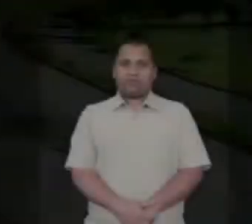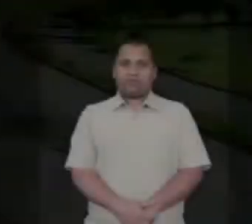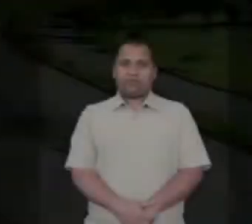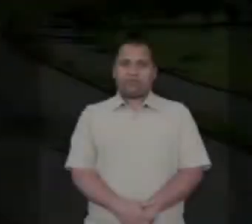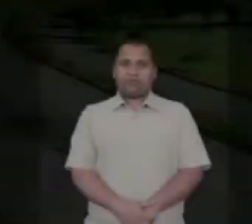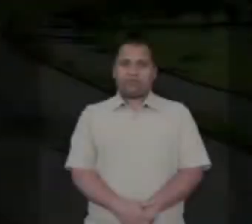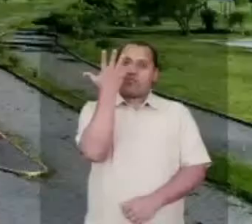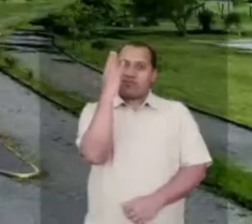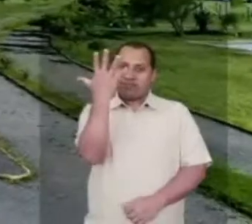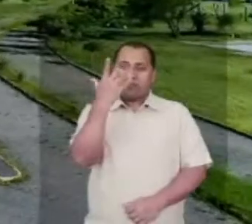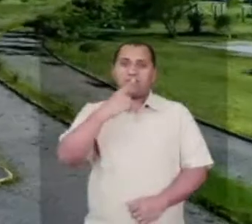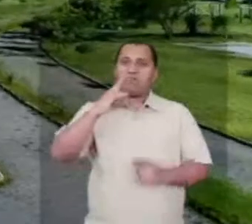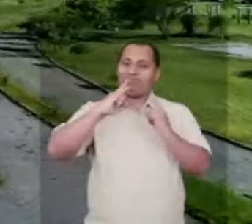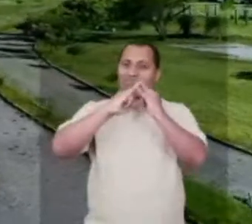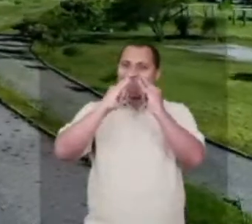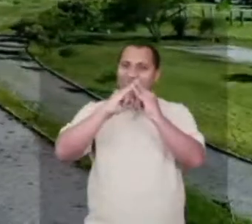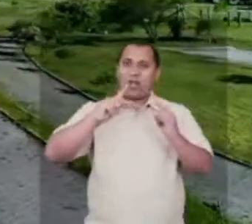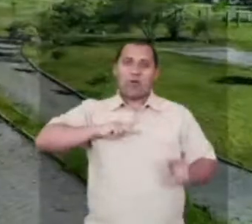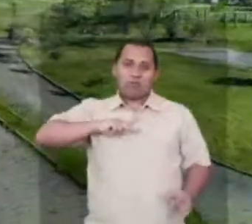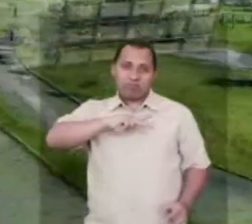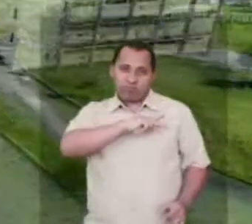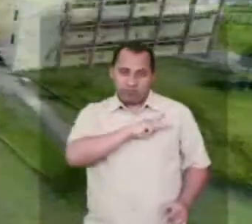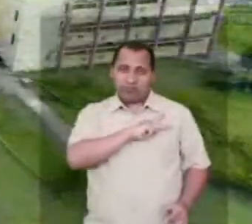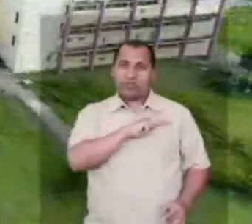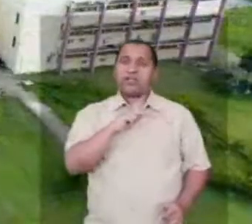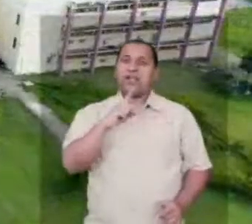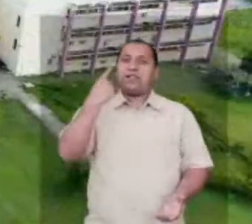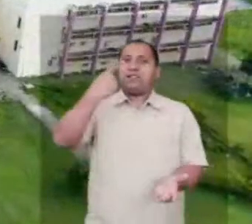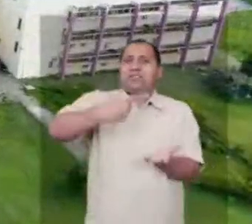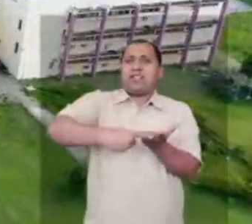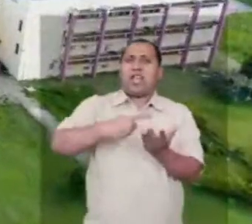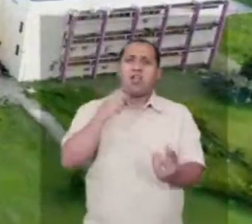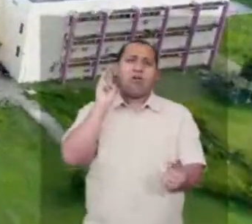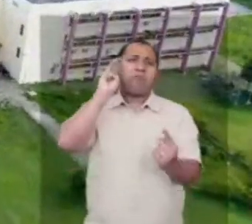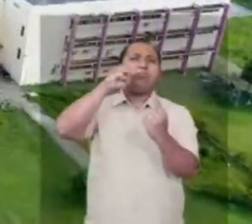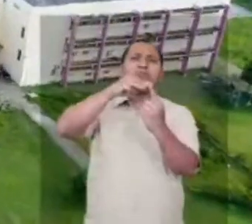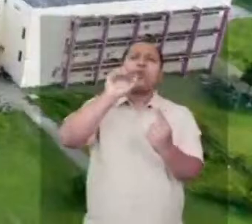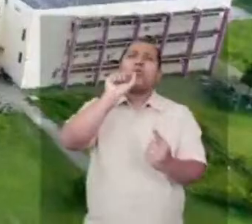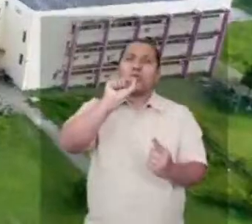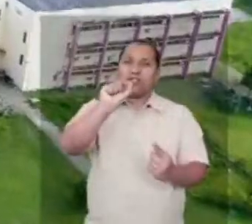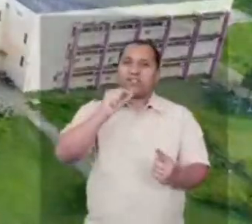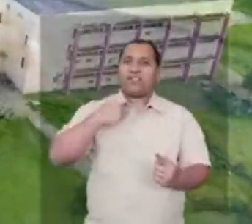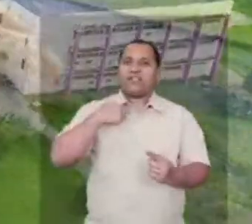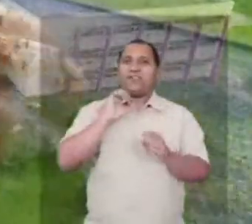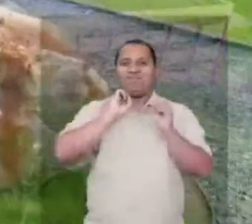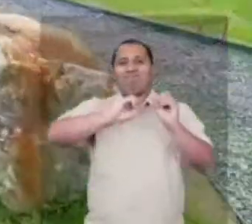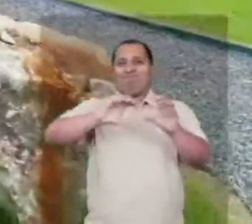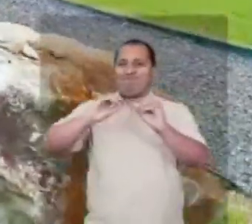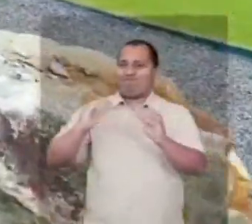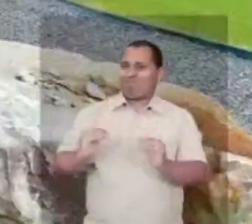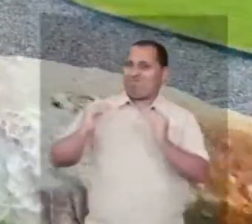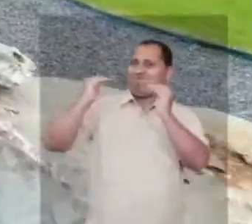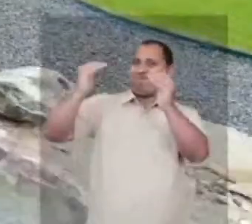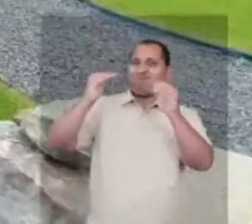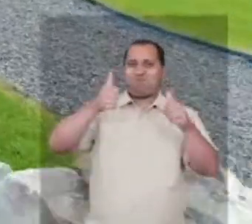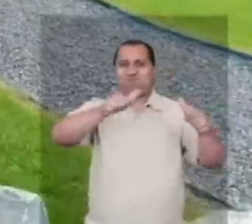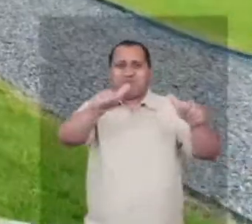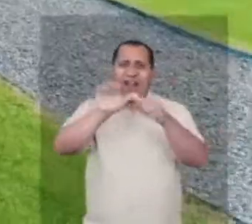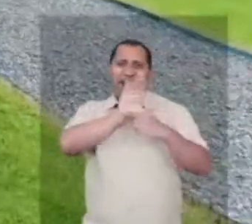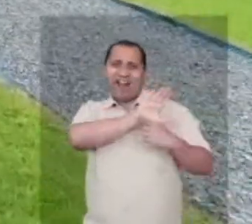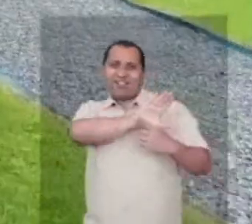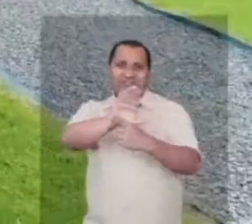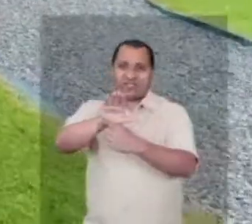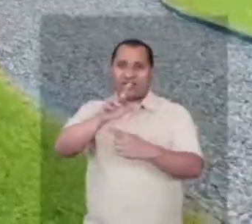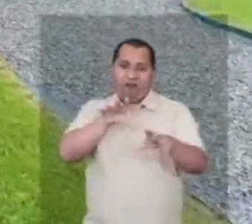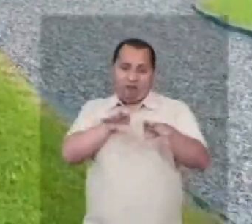A Unipampa é uma instituição pública que tem a missão de promover uma educação superior de qualidade para